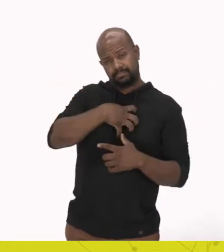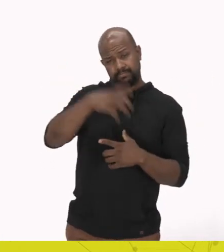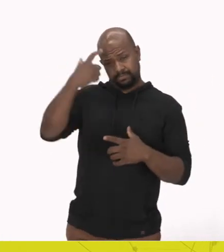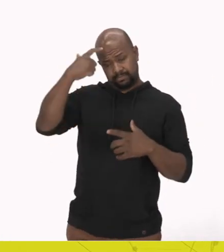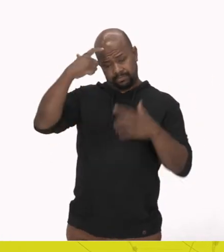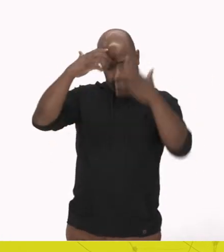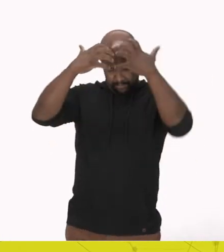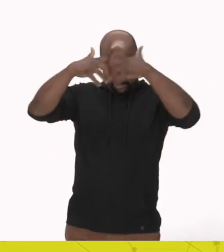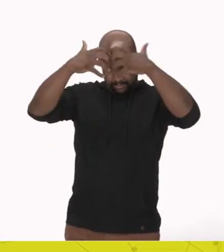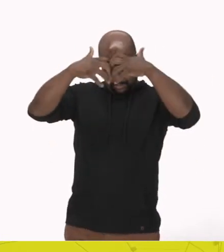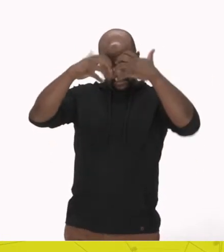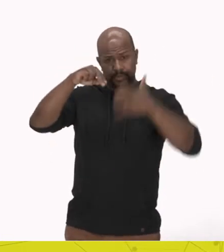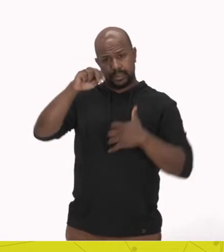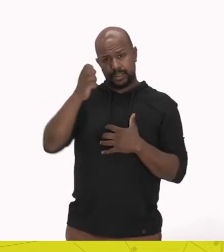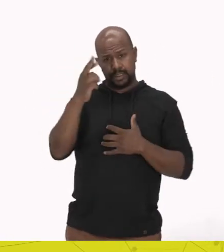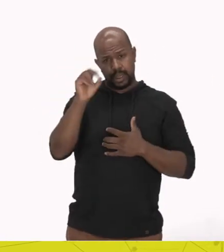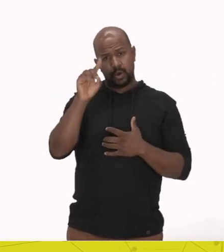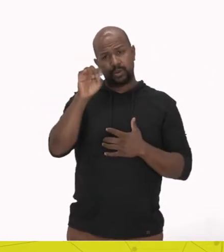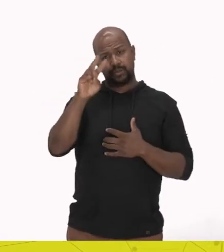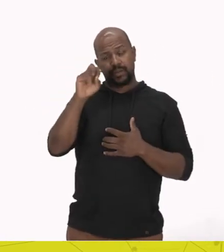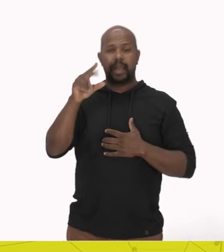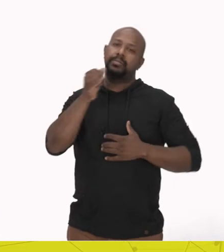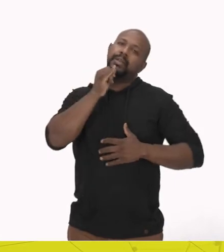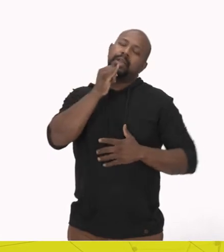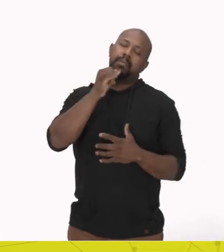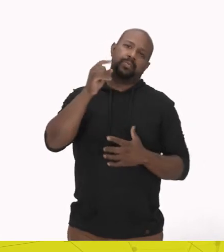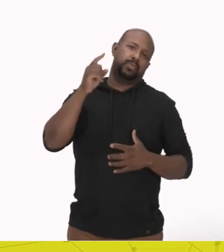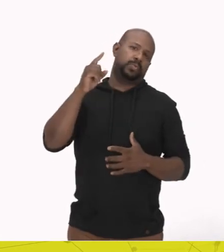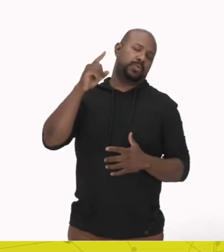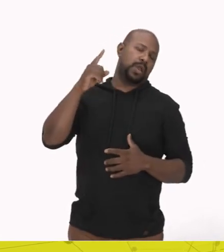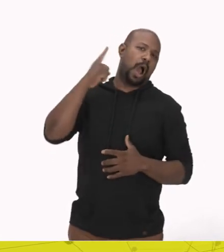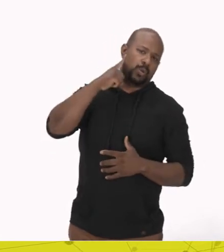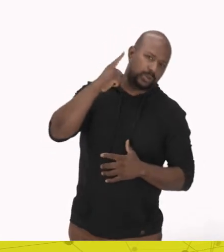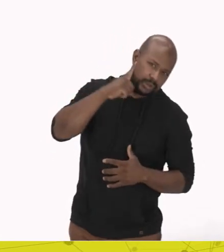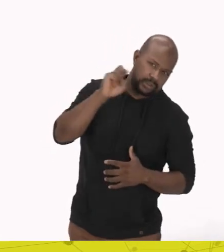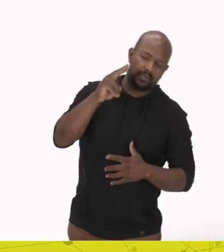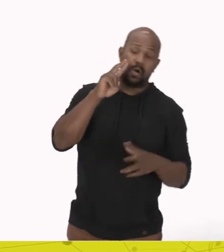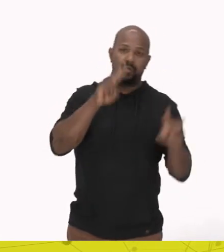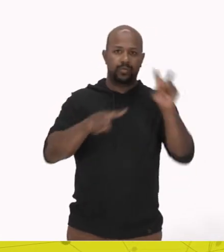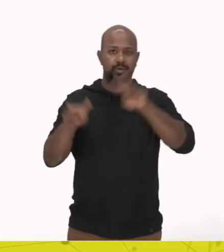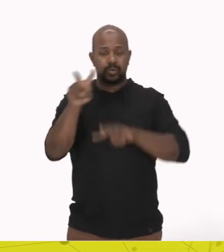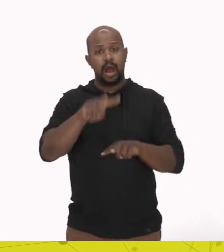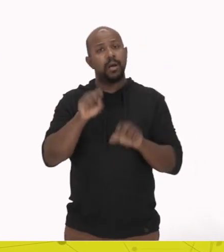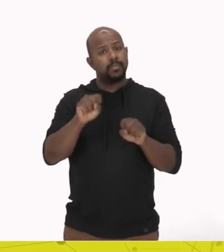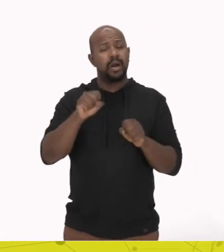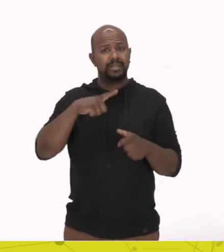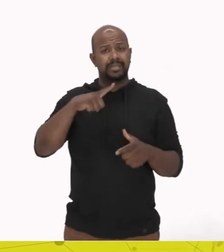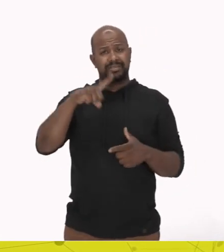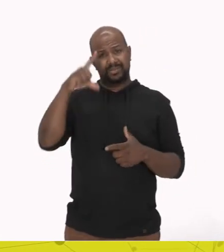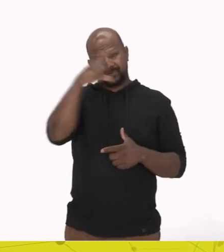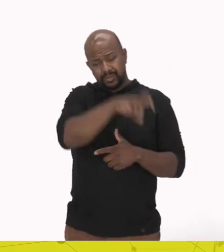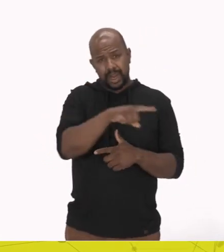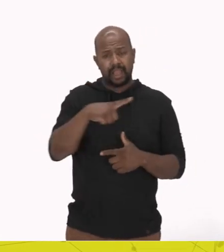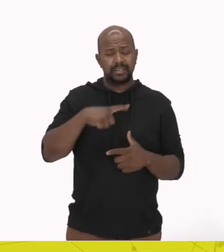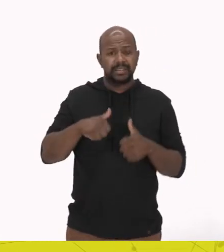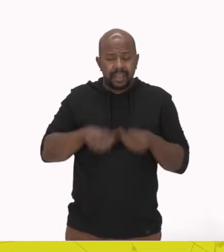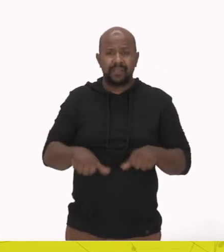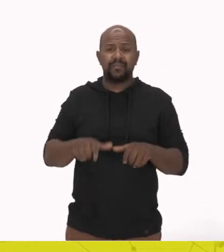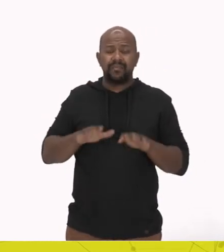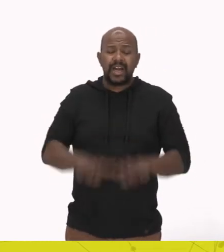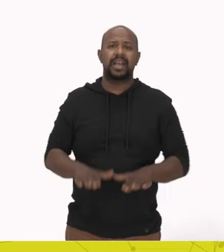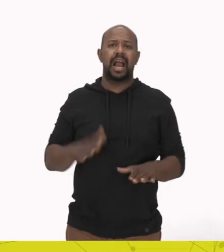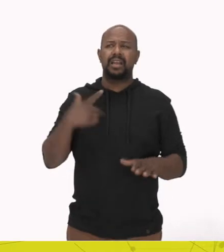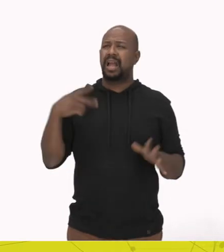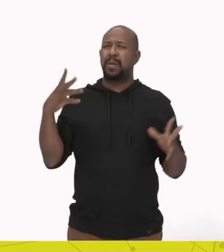processamento sensorial neurodiverso, por exemplo, de ordem auditiva ou visual, a pessoa pode ter essa dificuldade